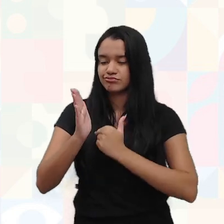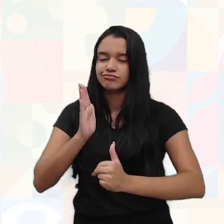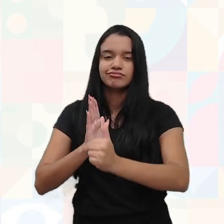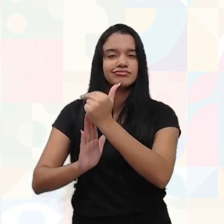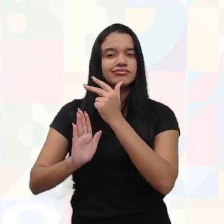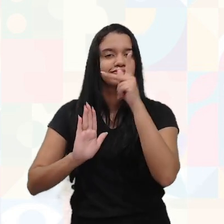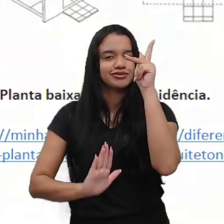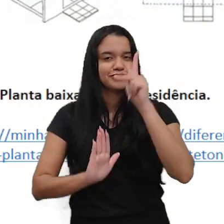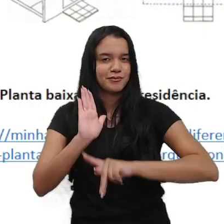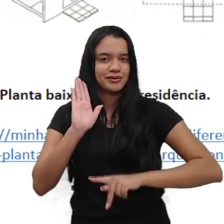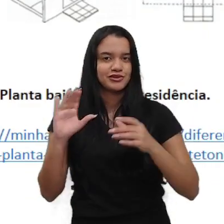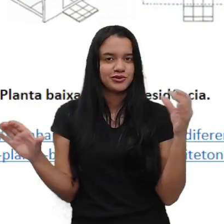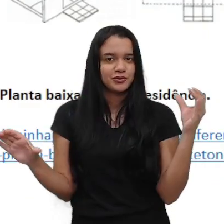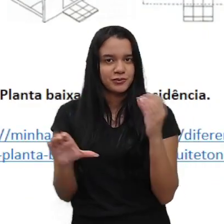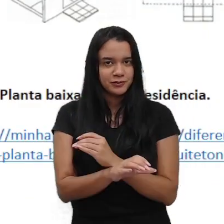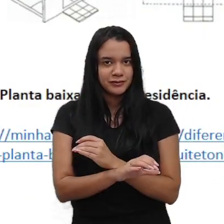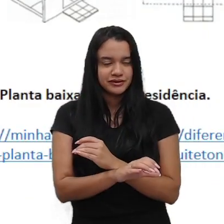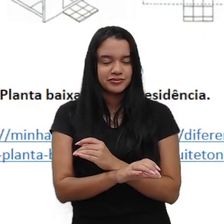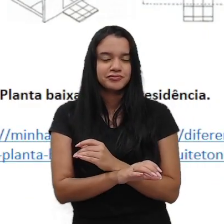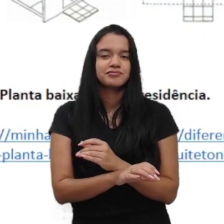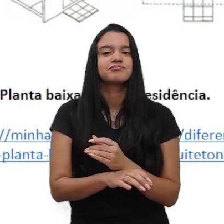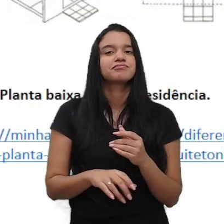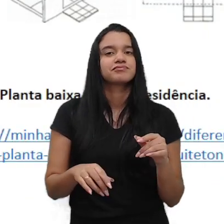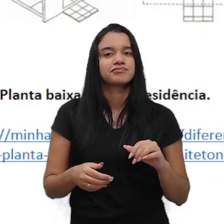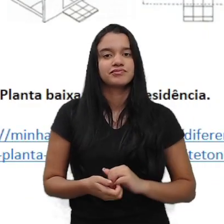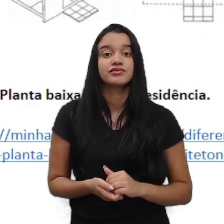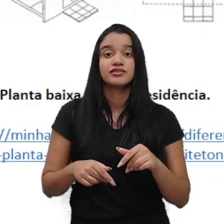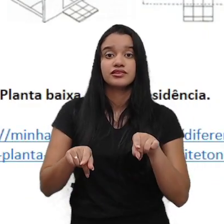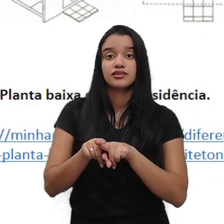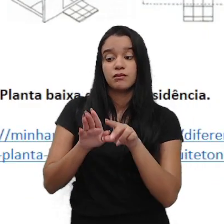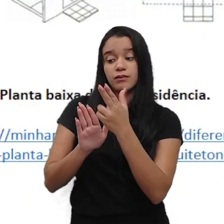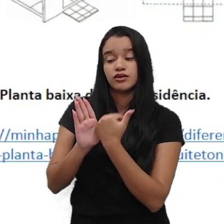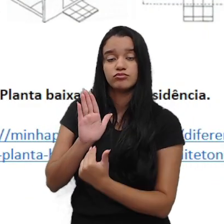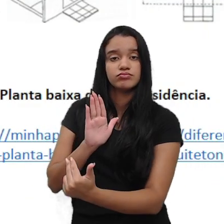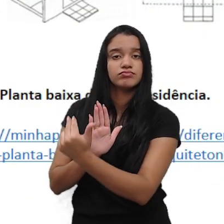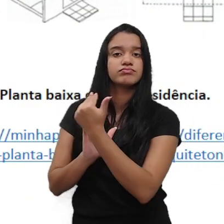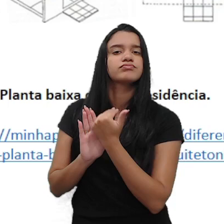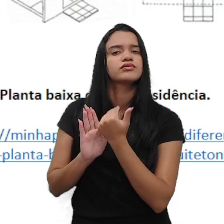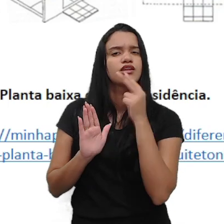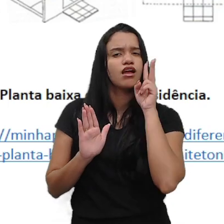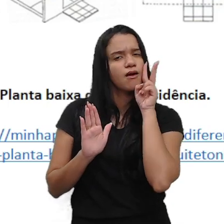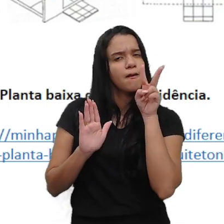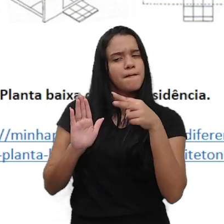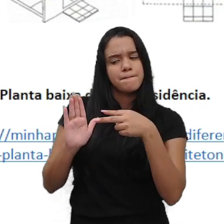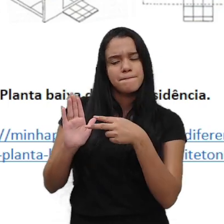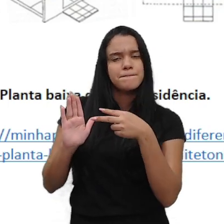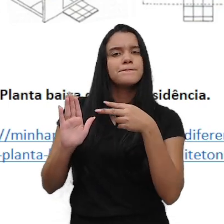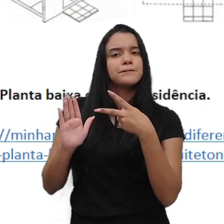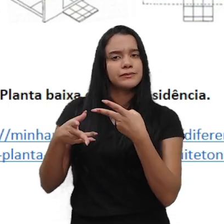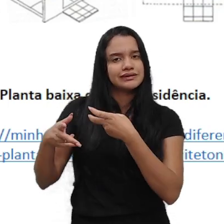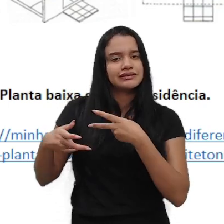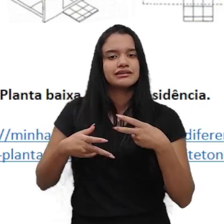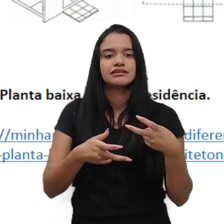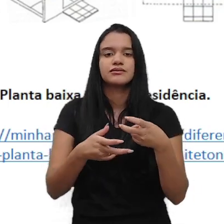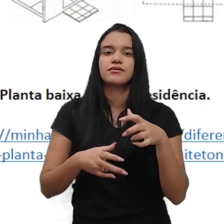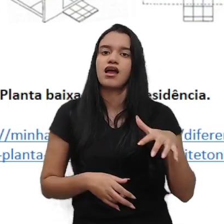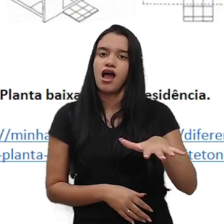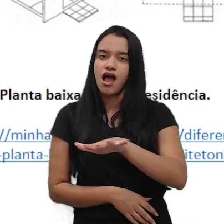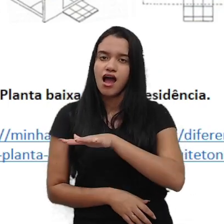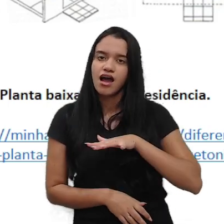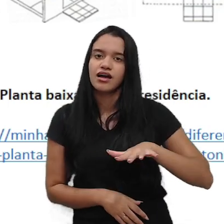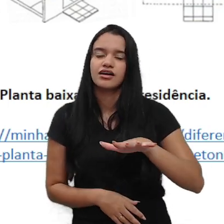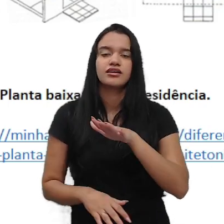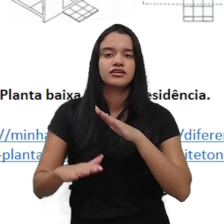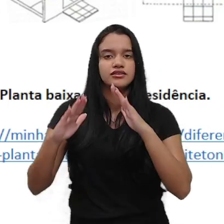do projeto completo de arquitetura, né? Desde a planta de situação, onde a gente vê o terreno da